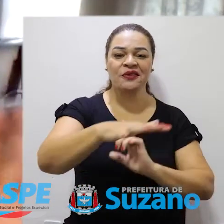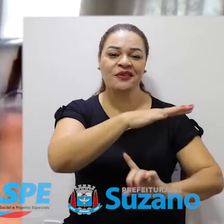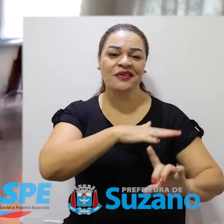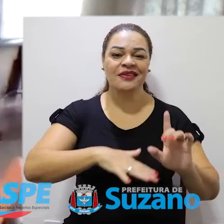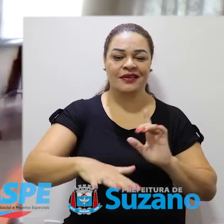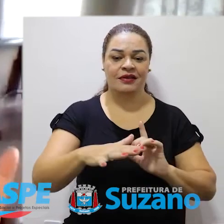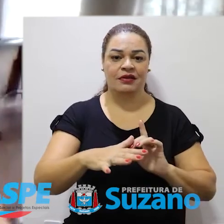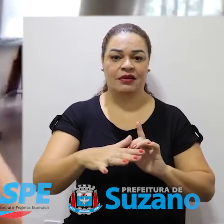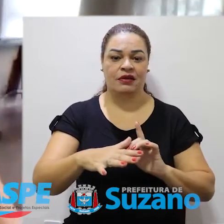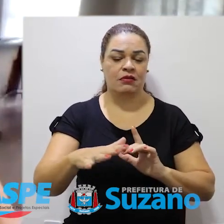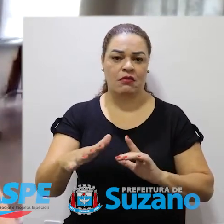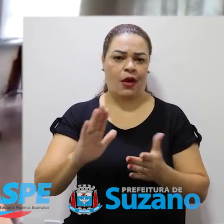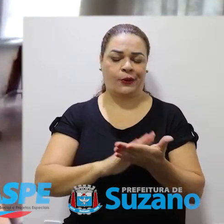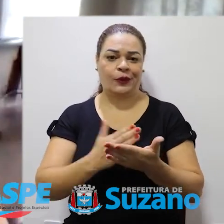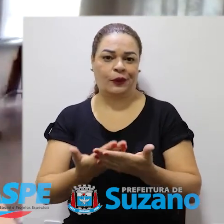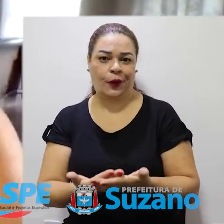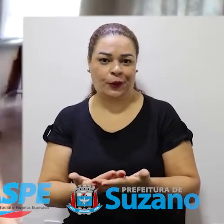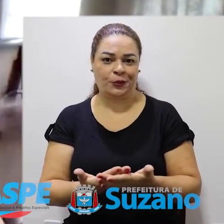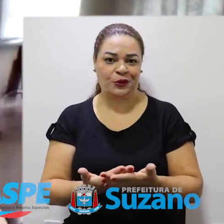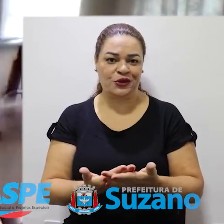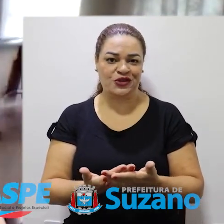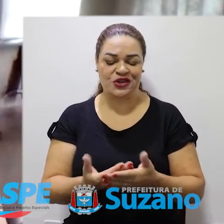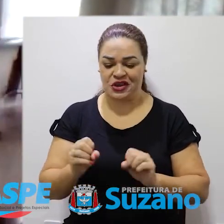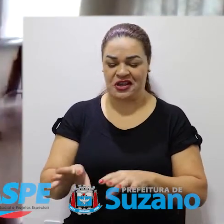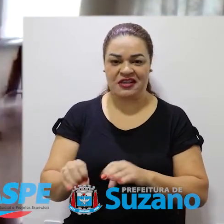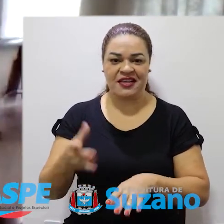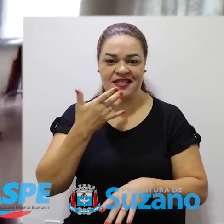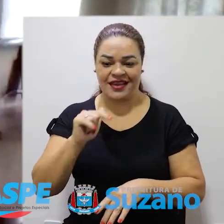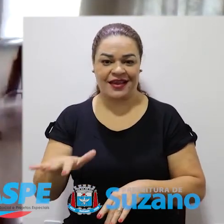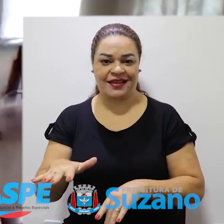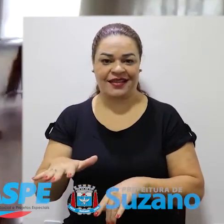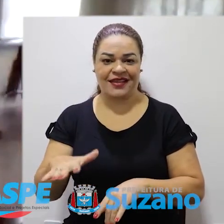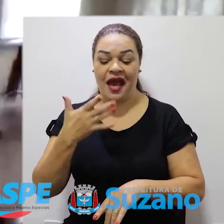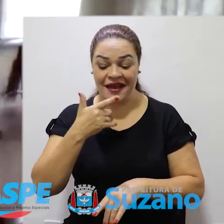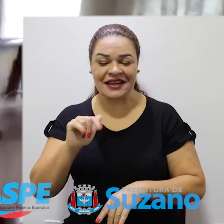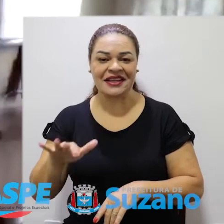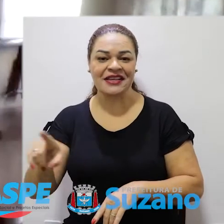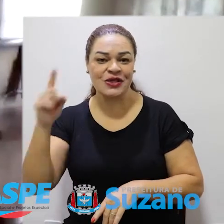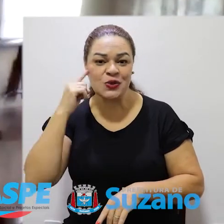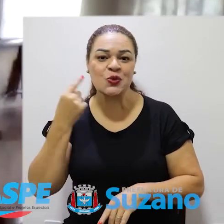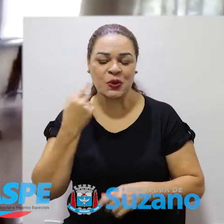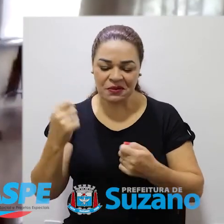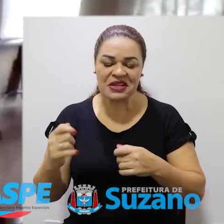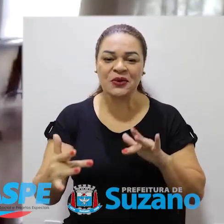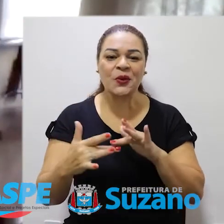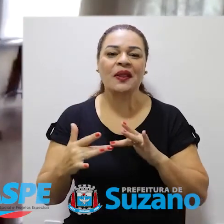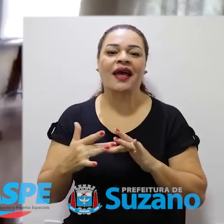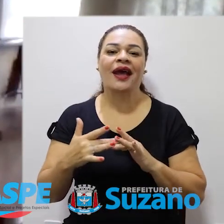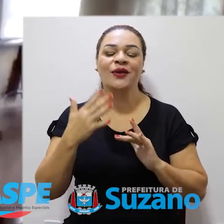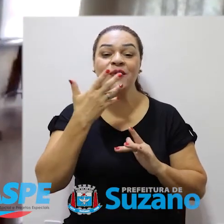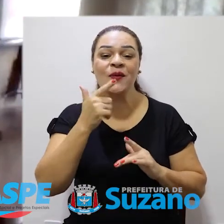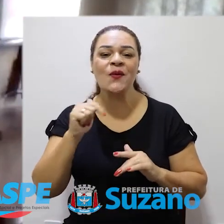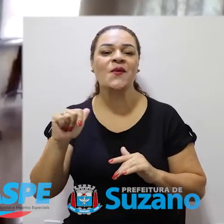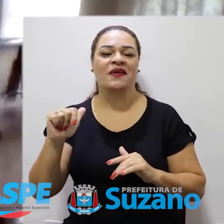Então não é intérprete que vai ensinar, não é relação criança-adulto, é relação criança-criança. Essas crianças, por isso que crianças surdas precisam estar junto com